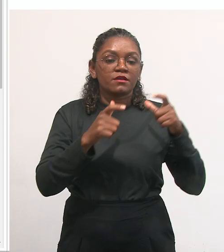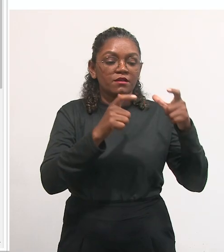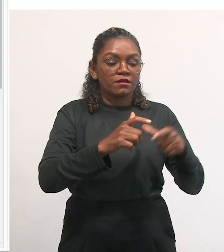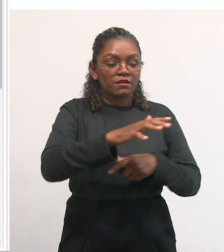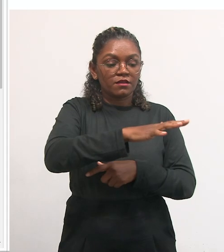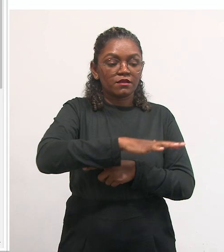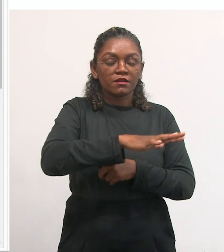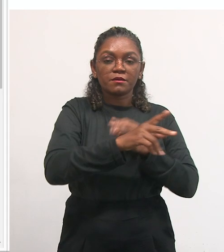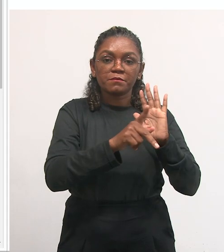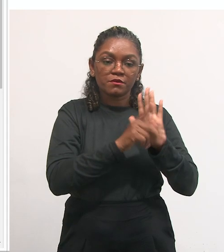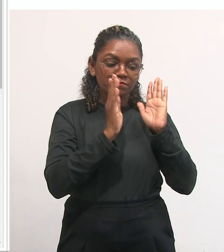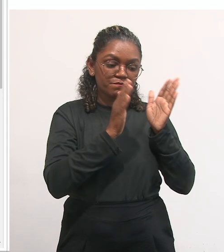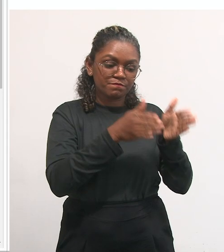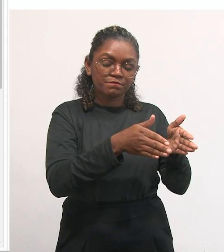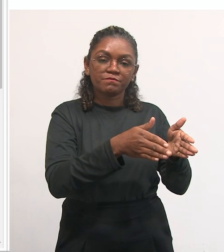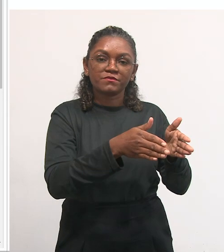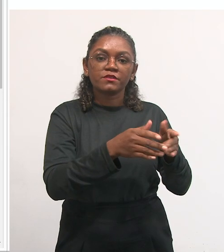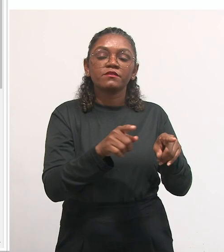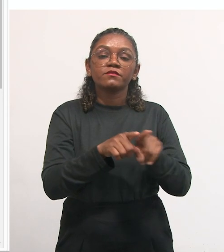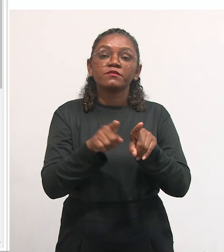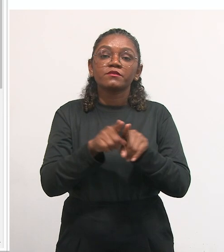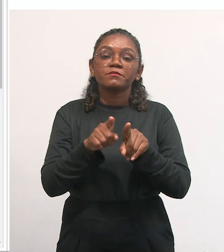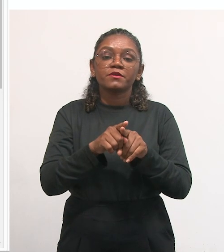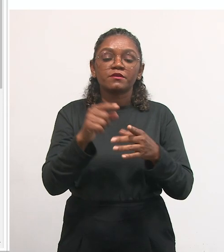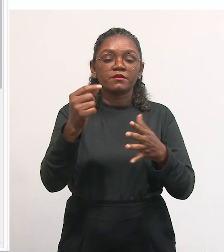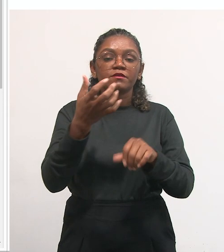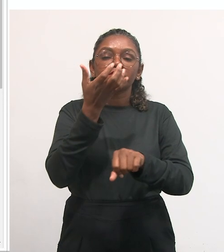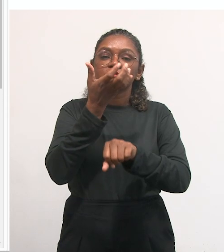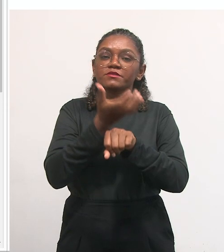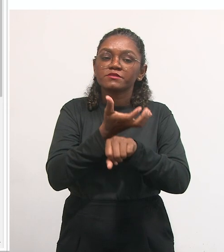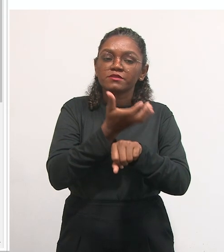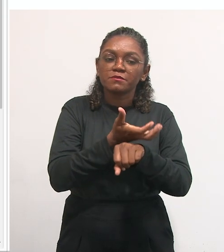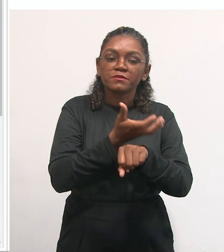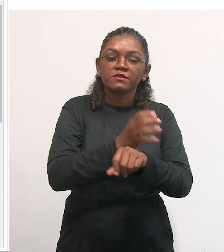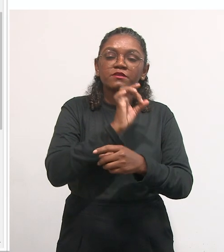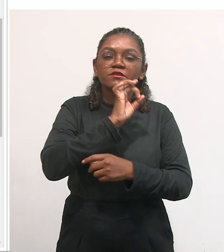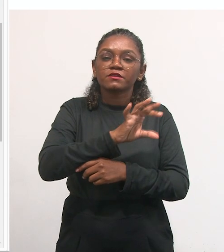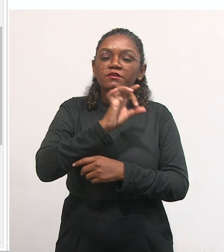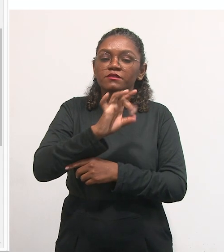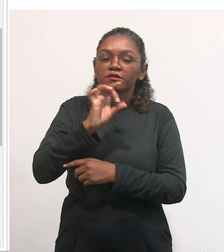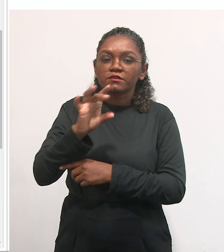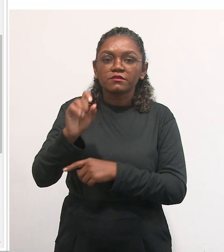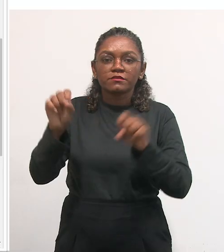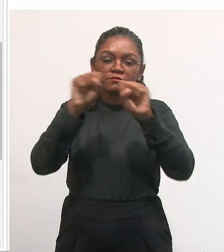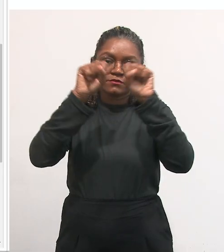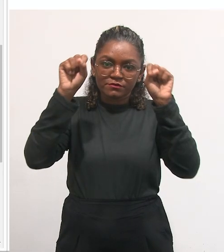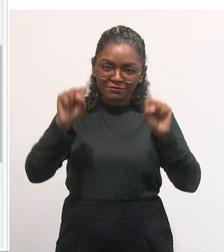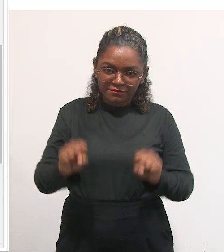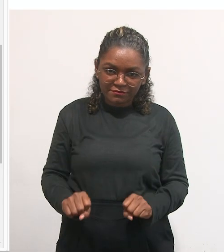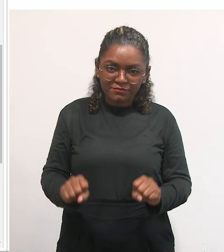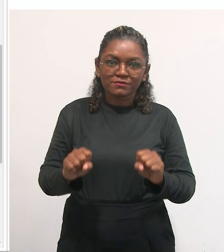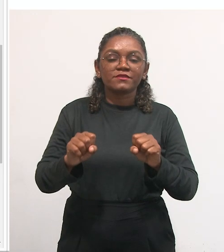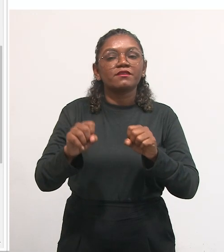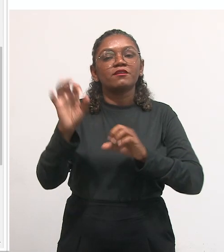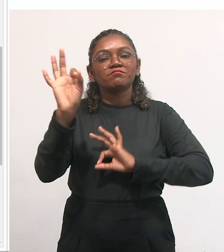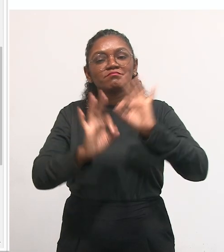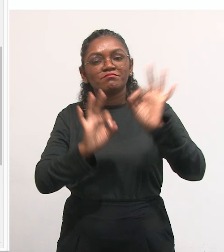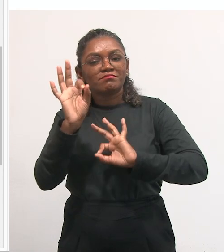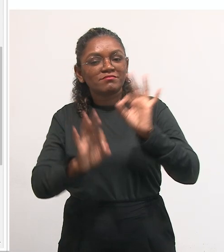os componentes curriculares, porque o nosso sistema se organiza disciplinarmente, embora haja